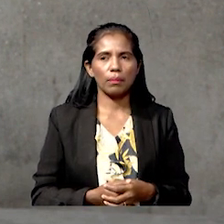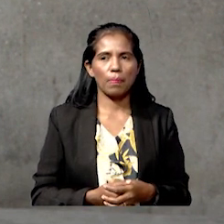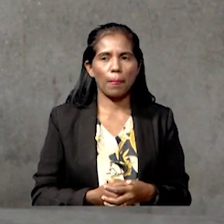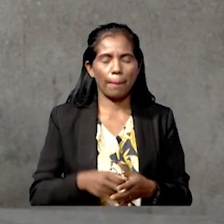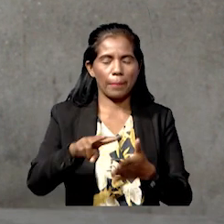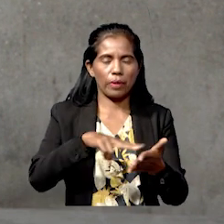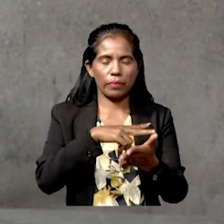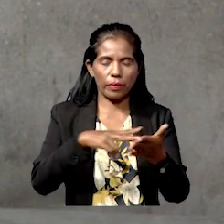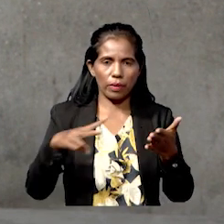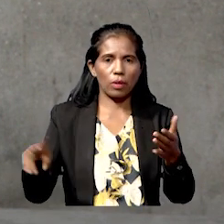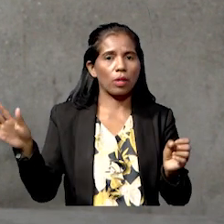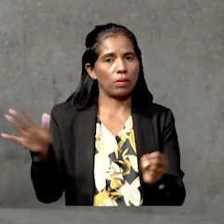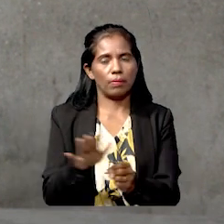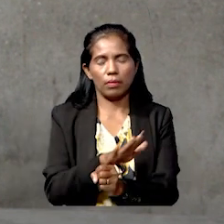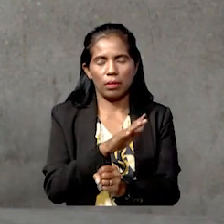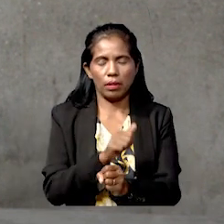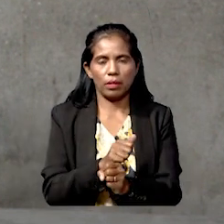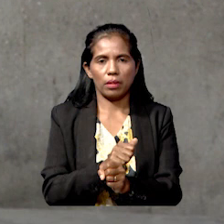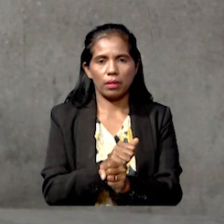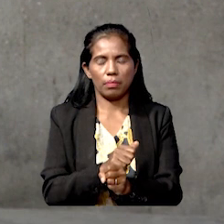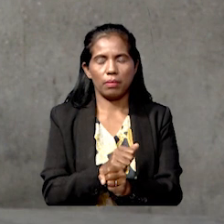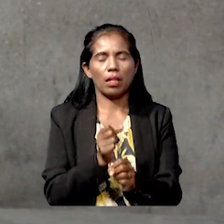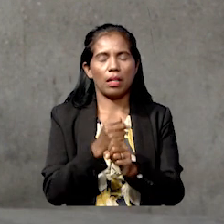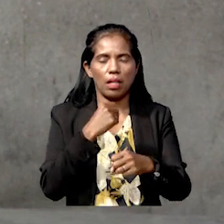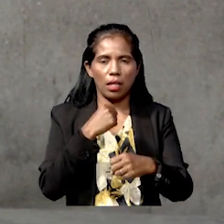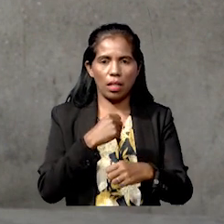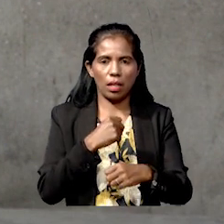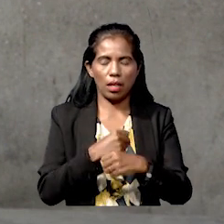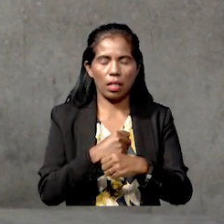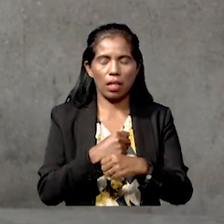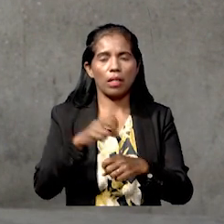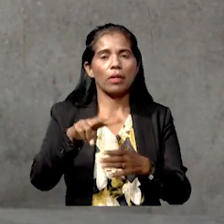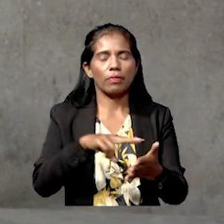Viola completamente nesse abuso de poder.